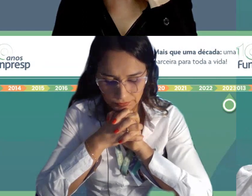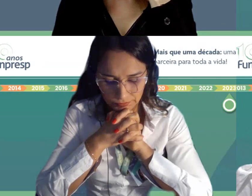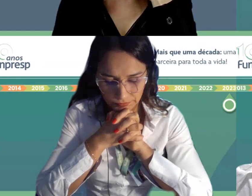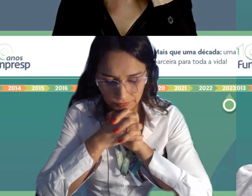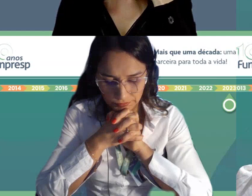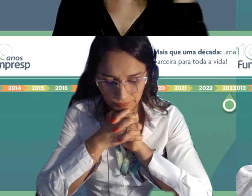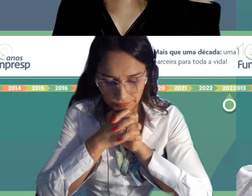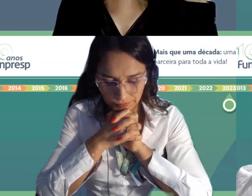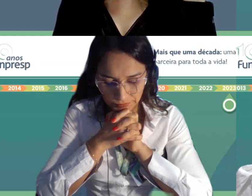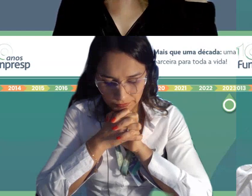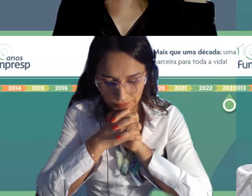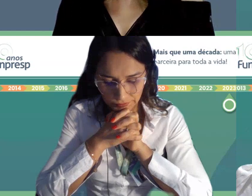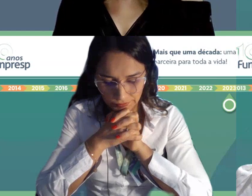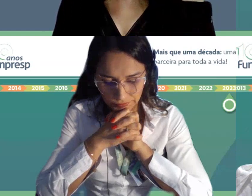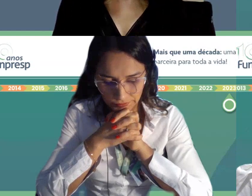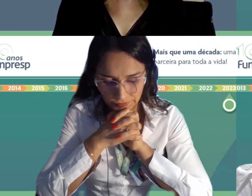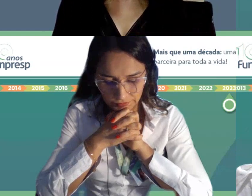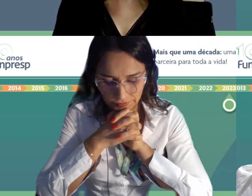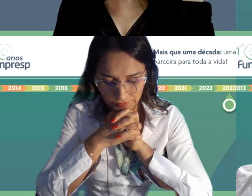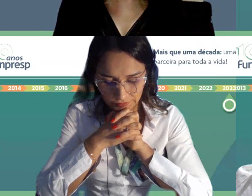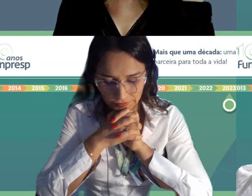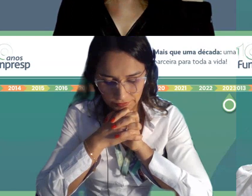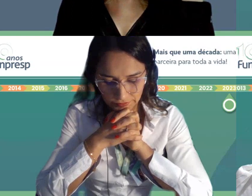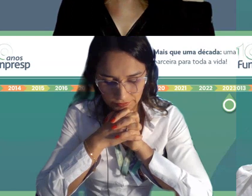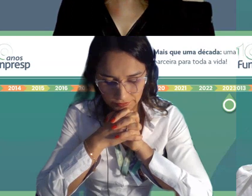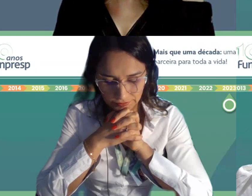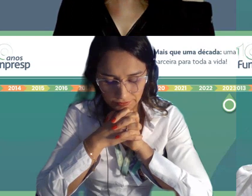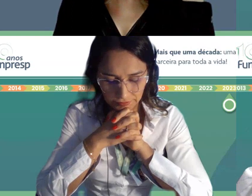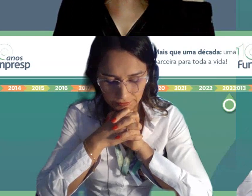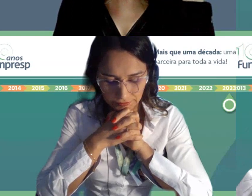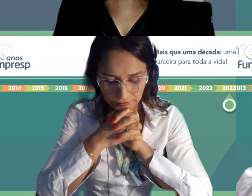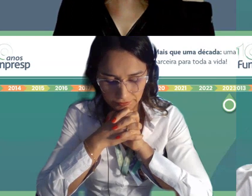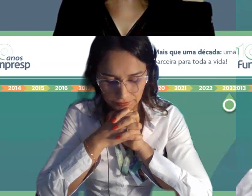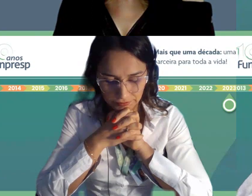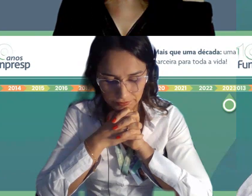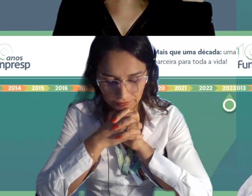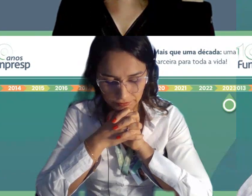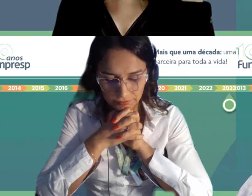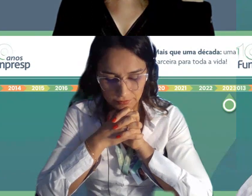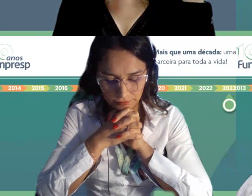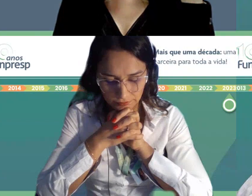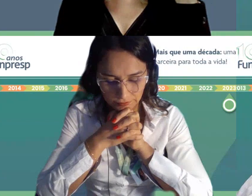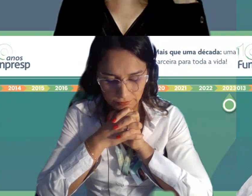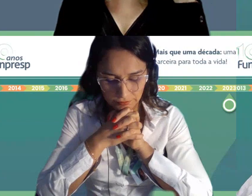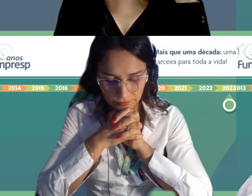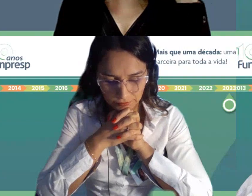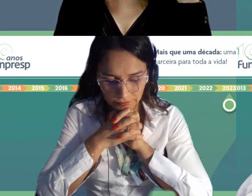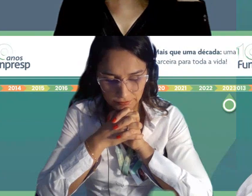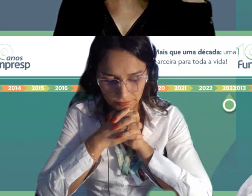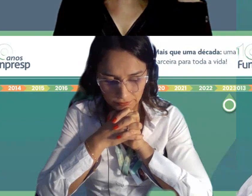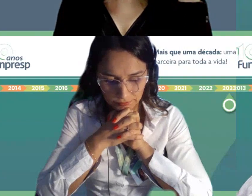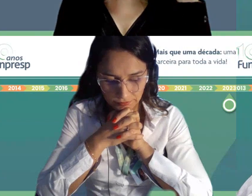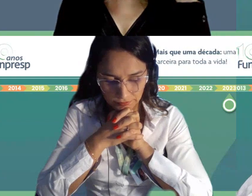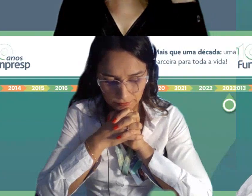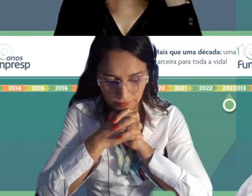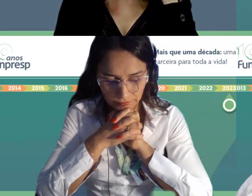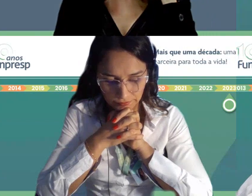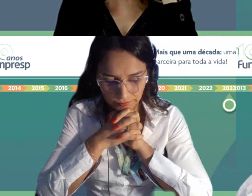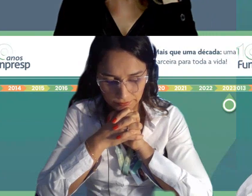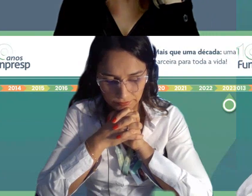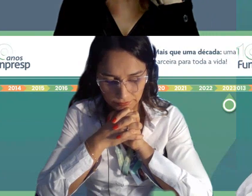Não. Vamos lá, você ingressou em 2009, não é isso, Marco? Exato. Pois é, até novembro do